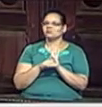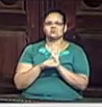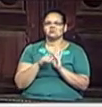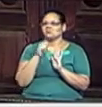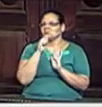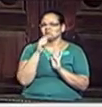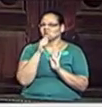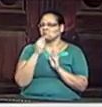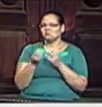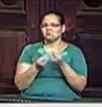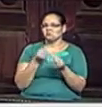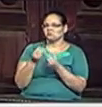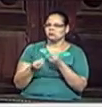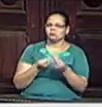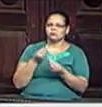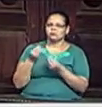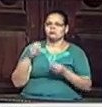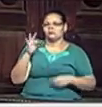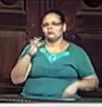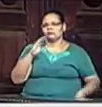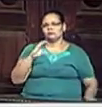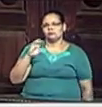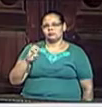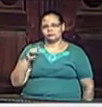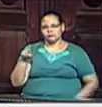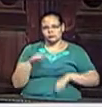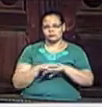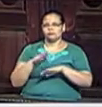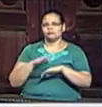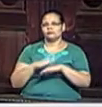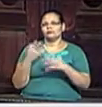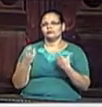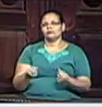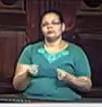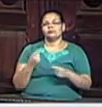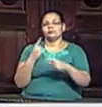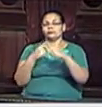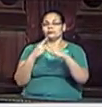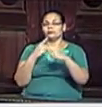como o Tribunal de Contas aprovar. Porque,